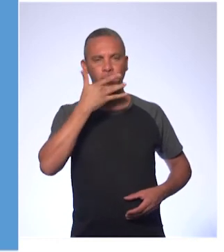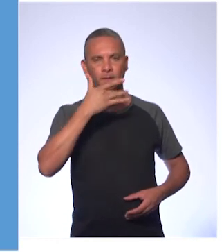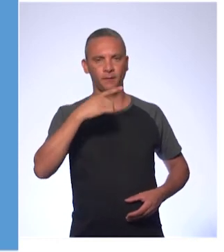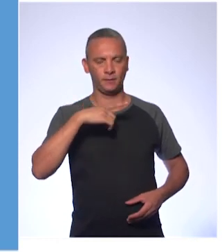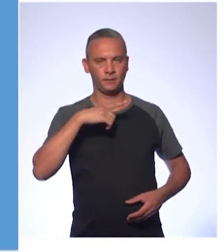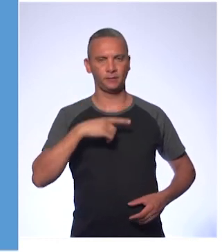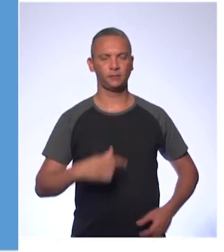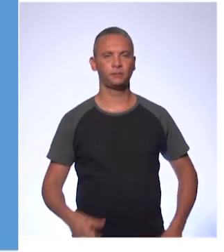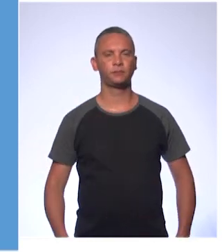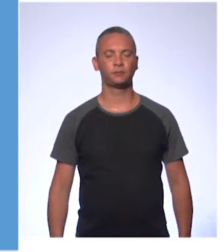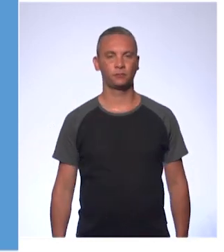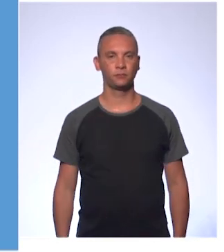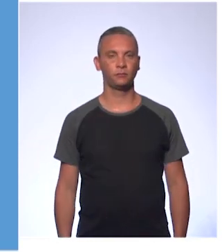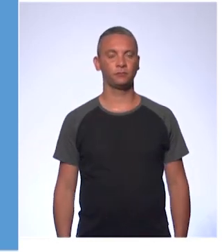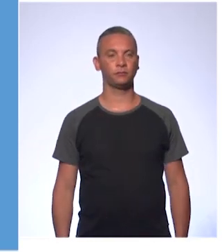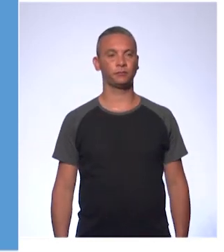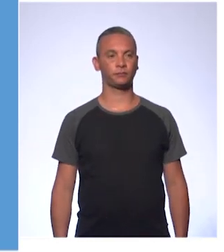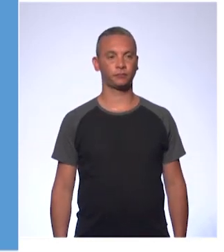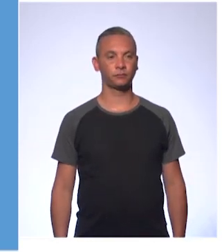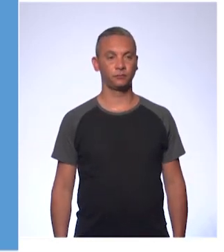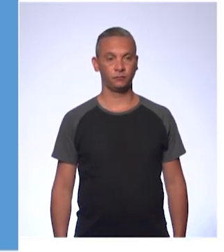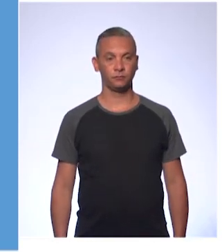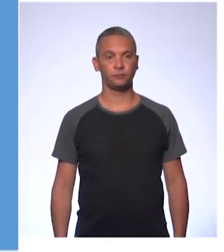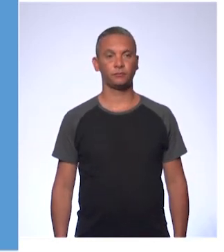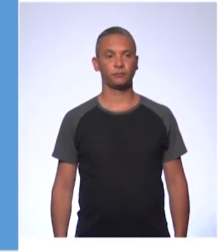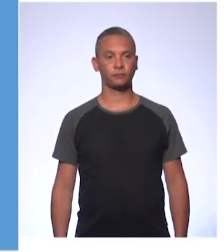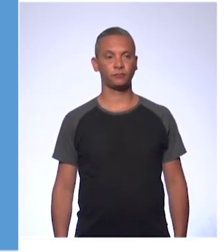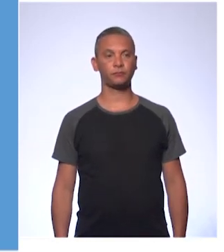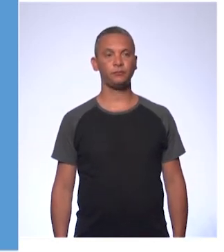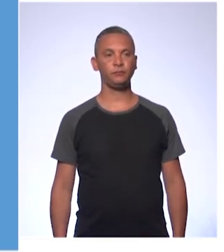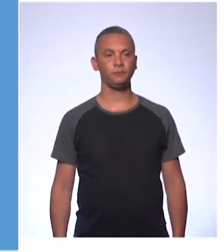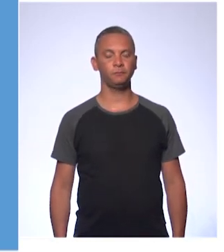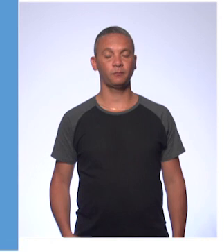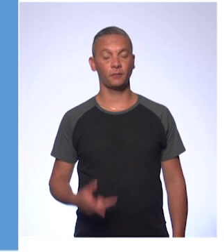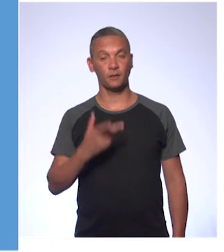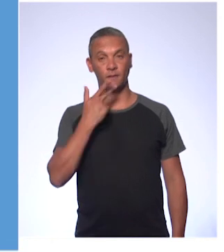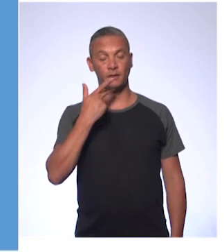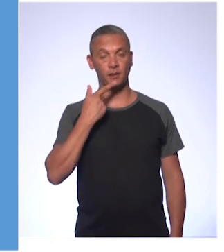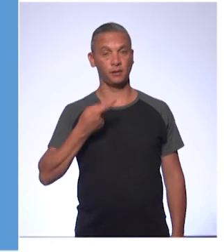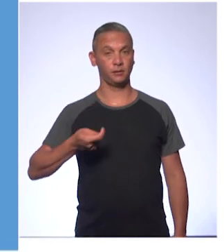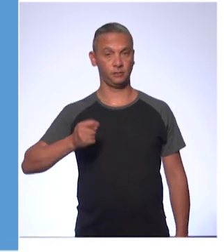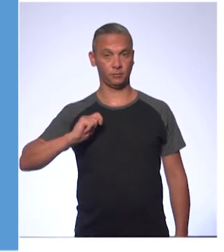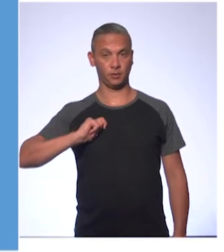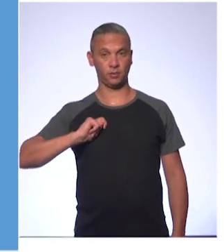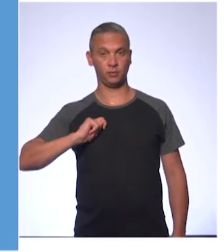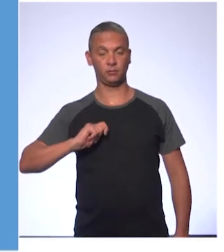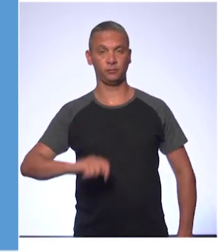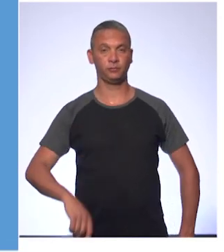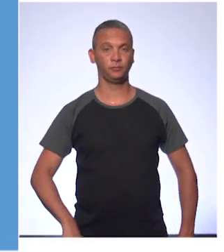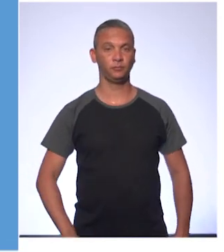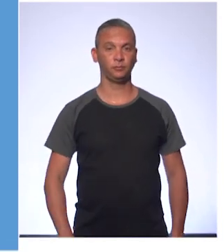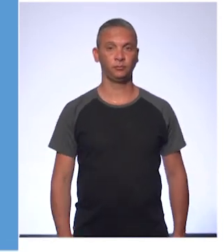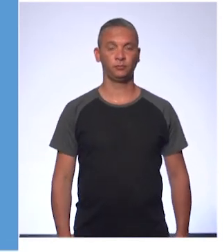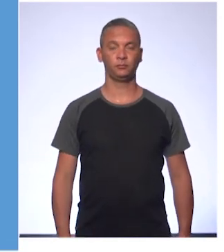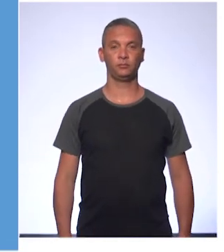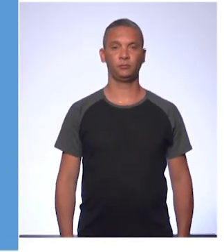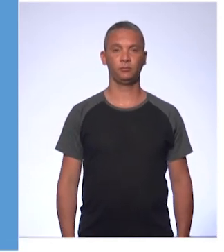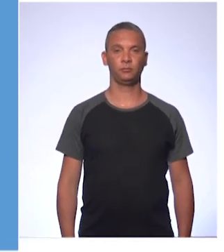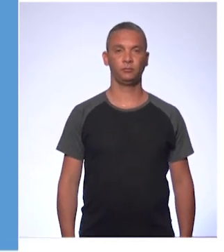empanada. Aí a gente termina. E repite al ataque por